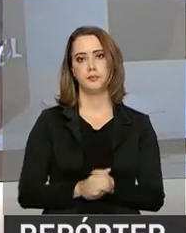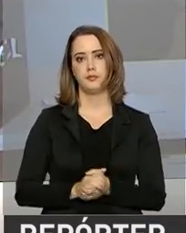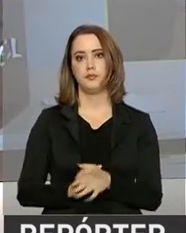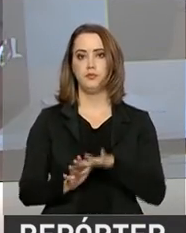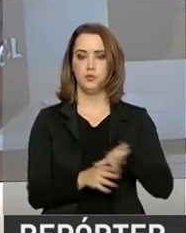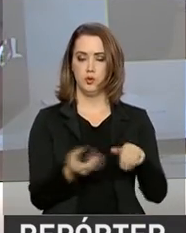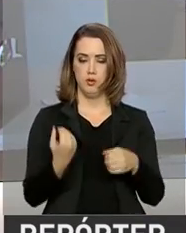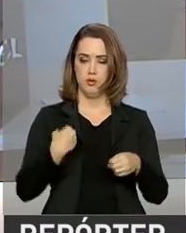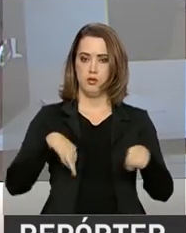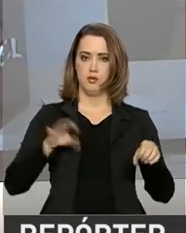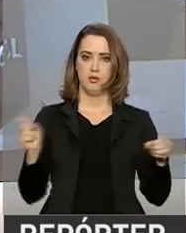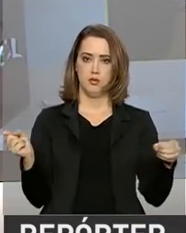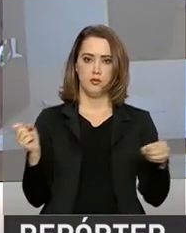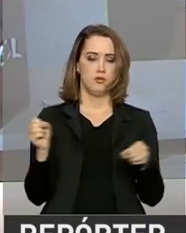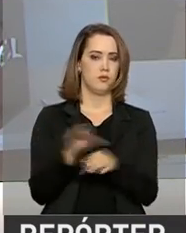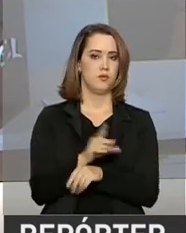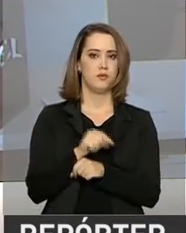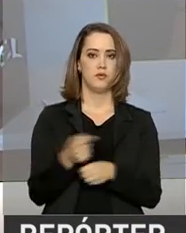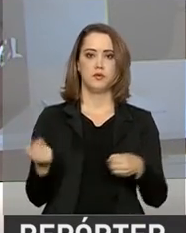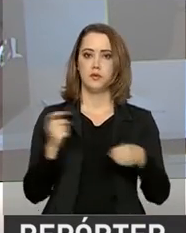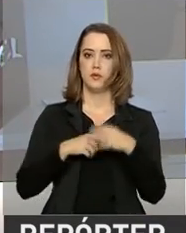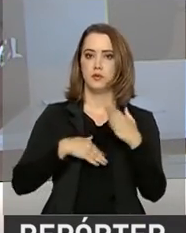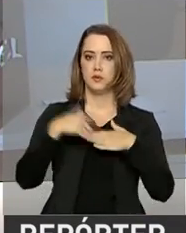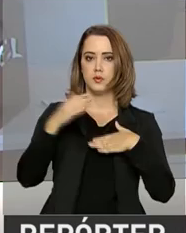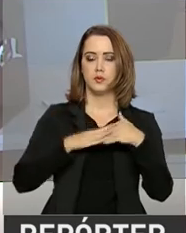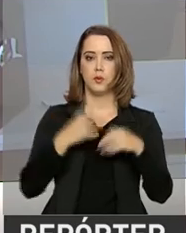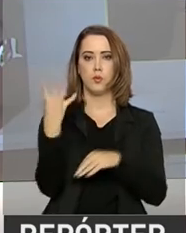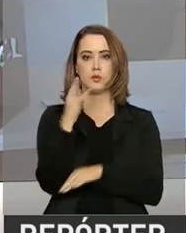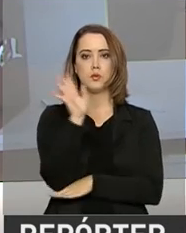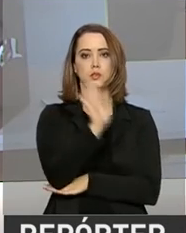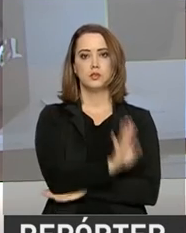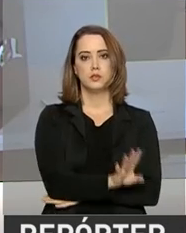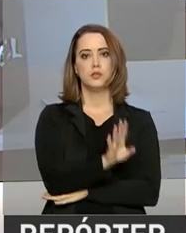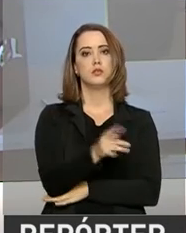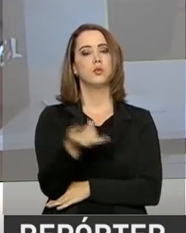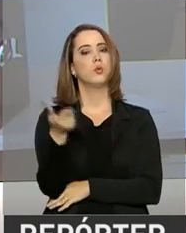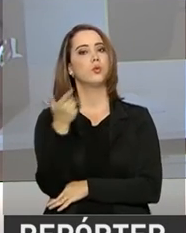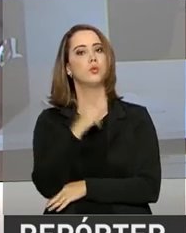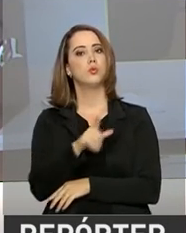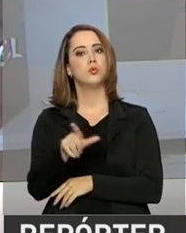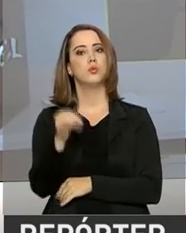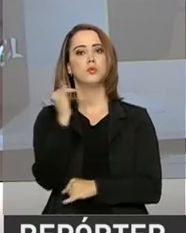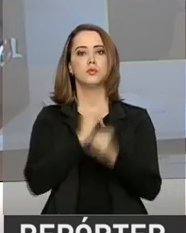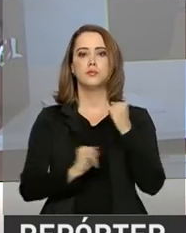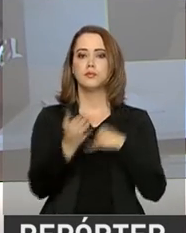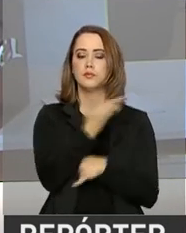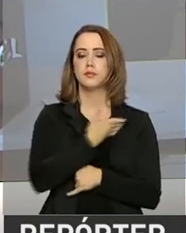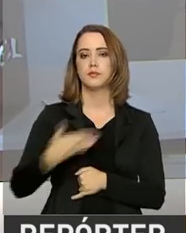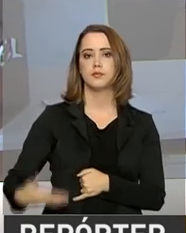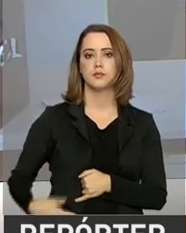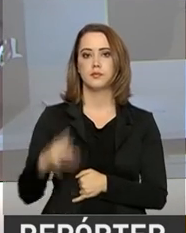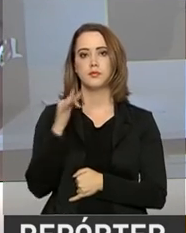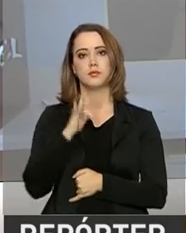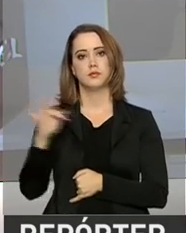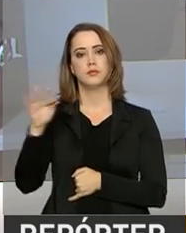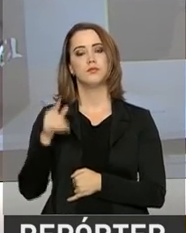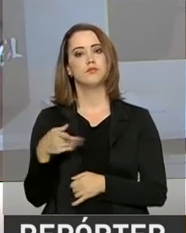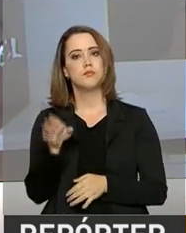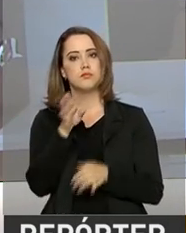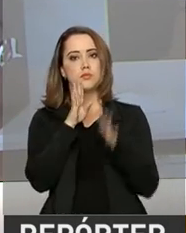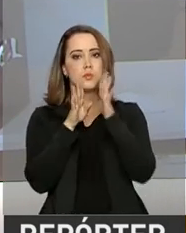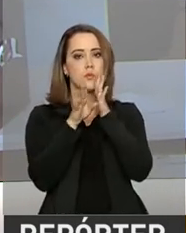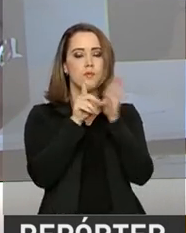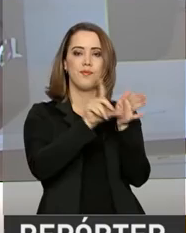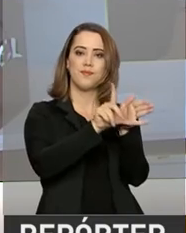nós ficamos por aqui voltamos a qualquer momento ou às quatro da tarde com o próximo boletim de notícias do governo federal acompanhe também as